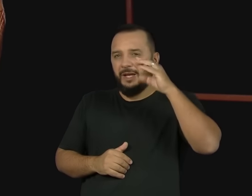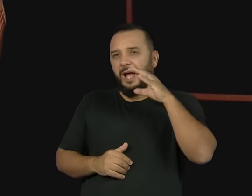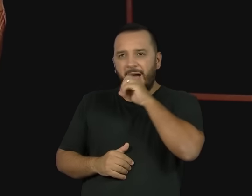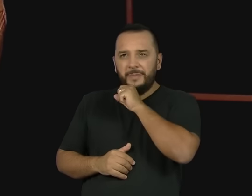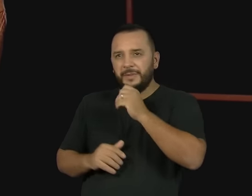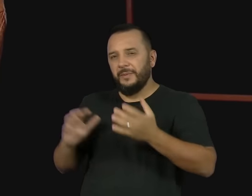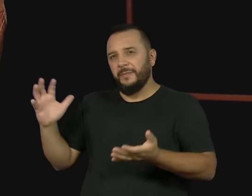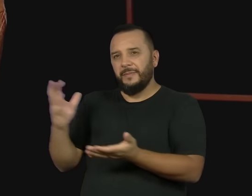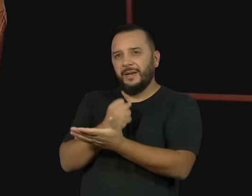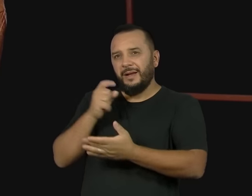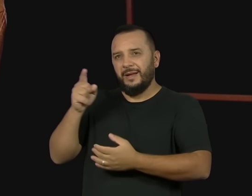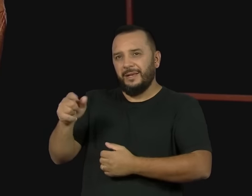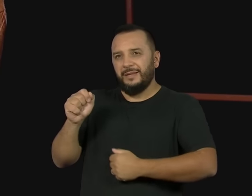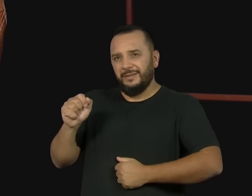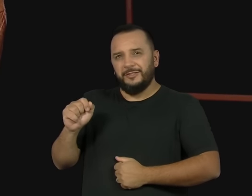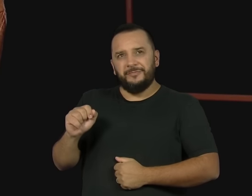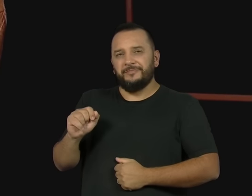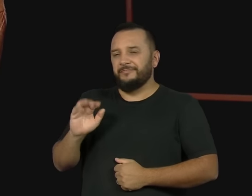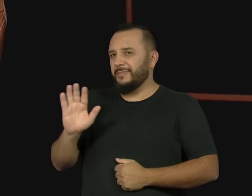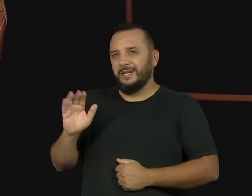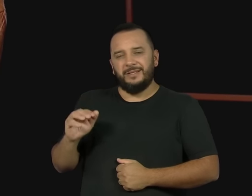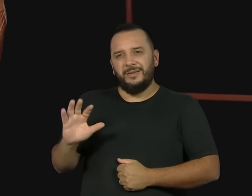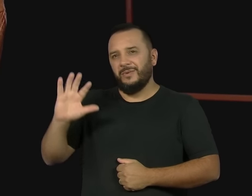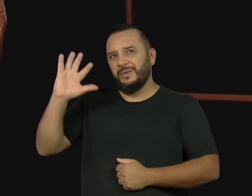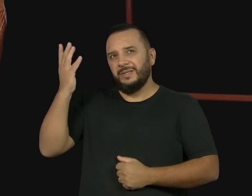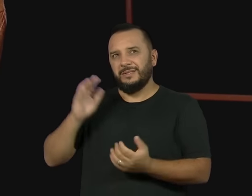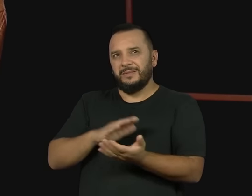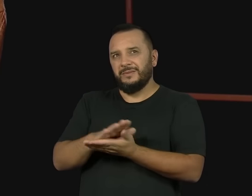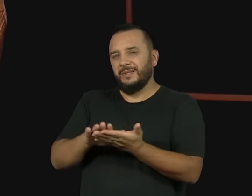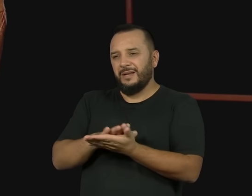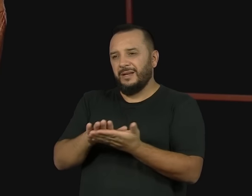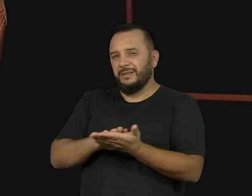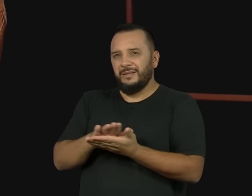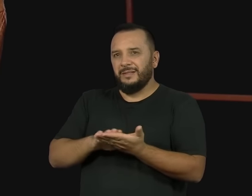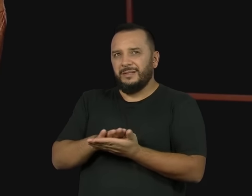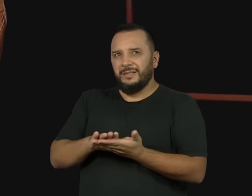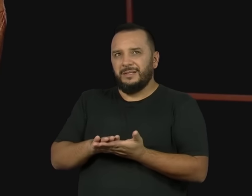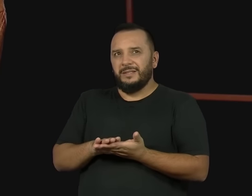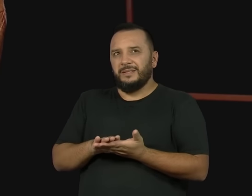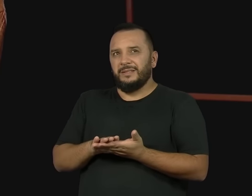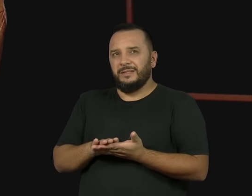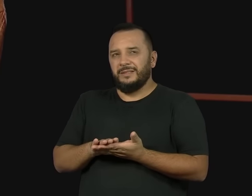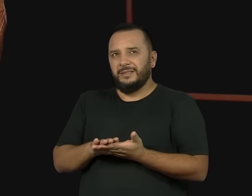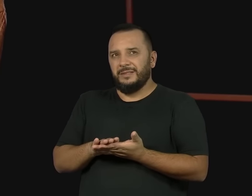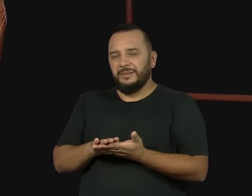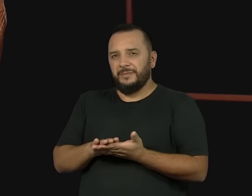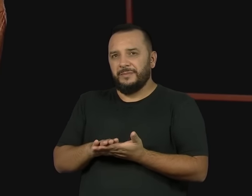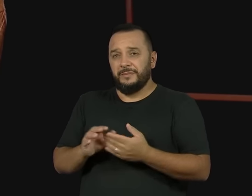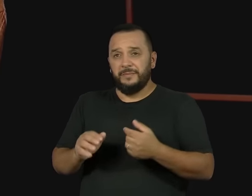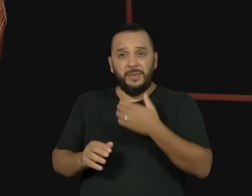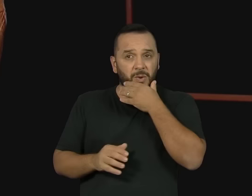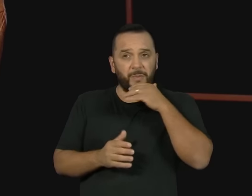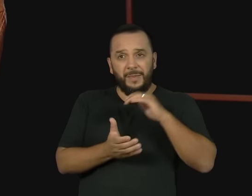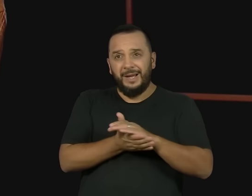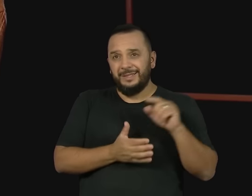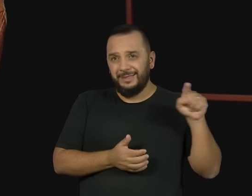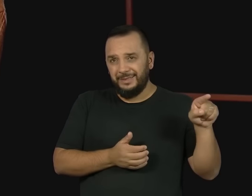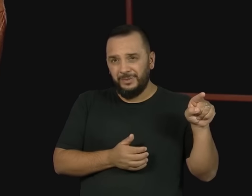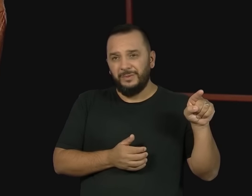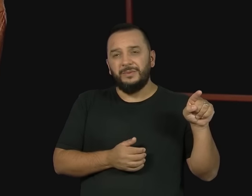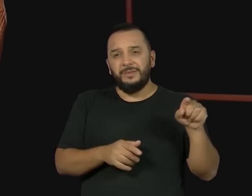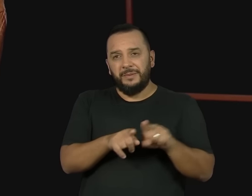as meninas, que não sei o quê. Não deu nada disso, que daí meu marido e meus